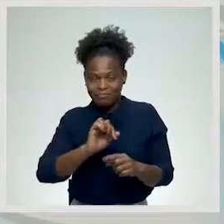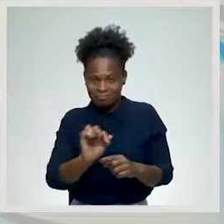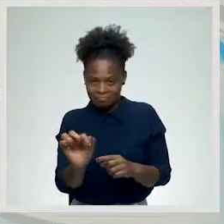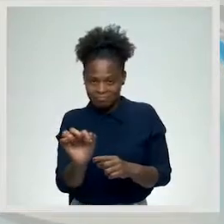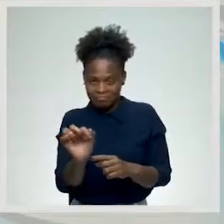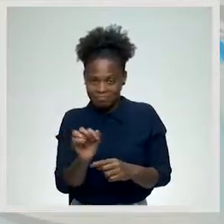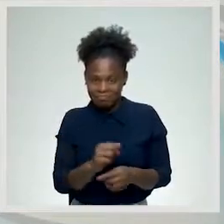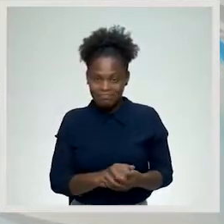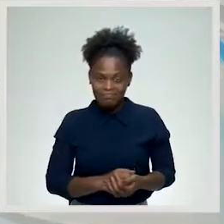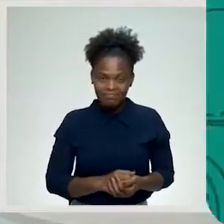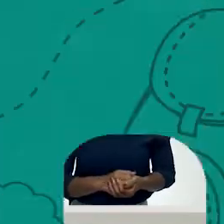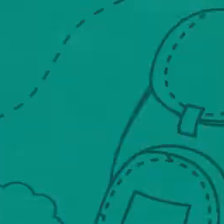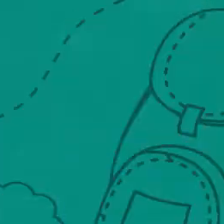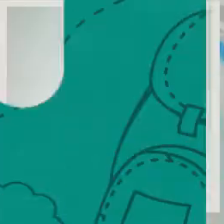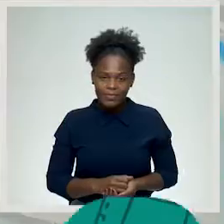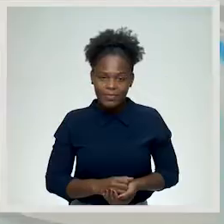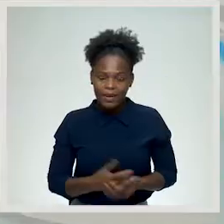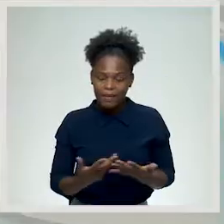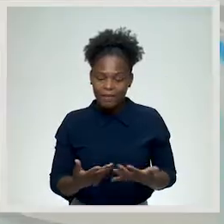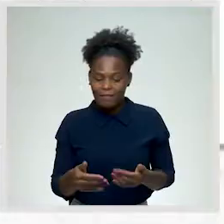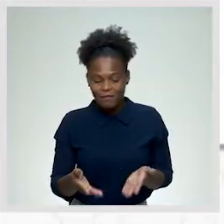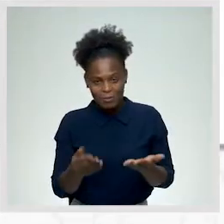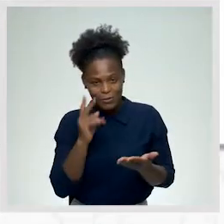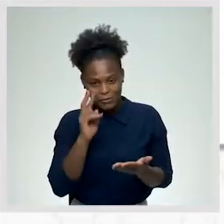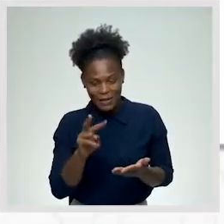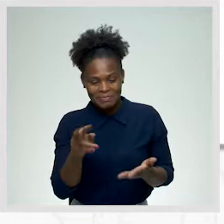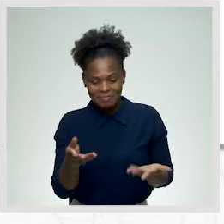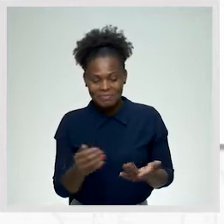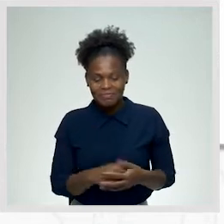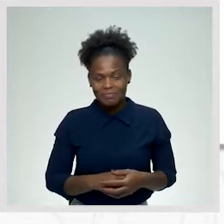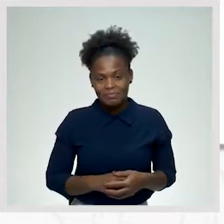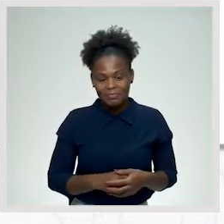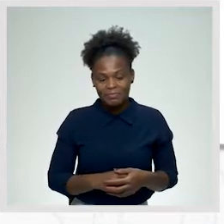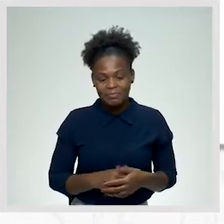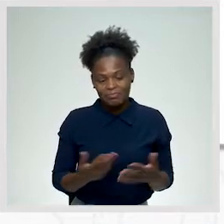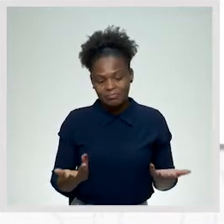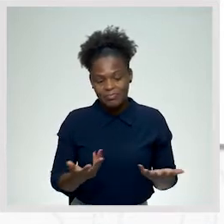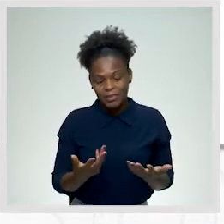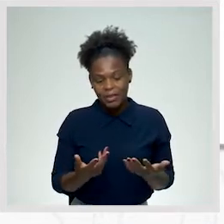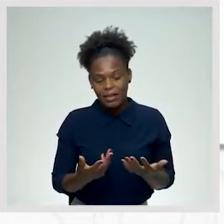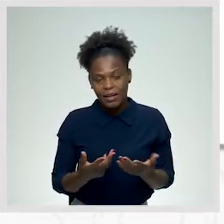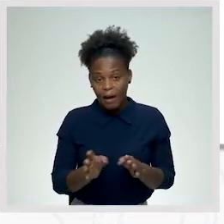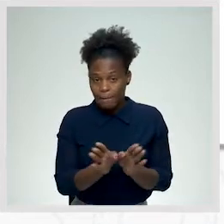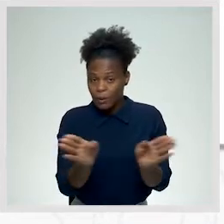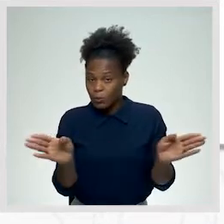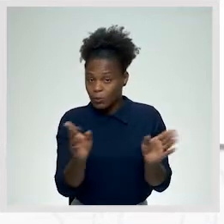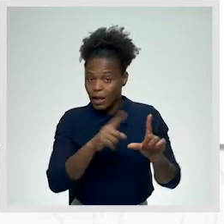correspondente. Muito bem? Vamos ver a amplitude de um